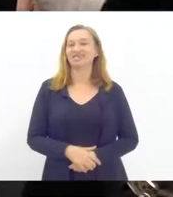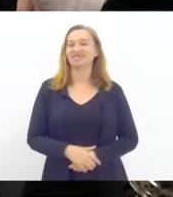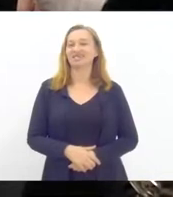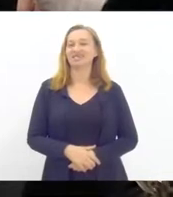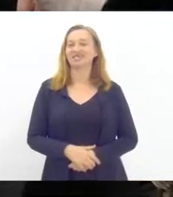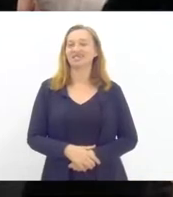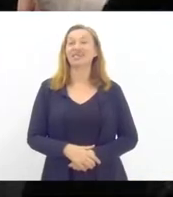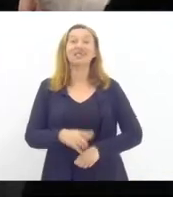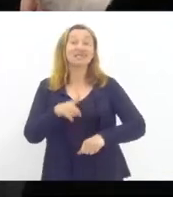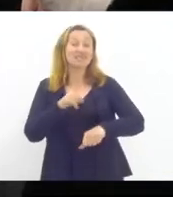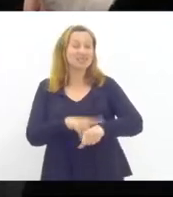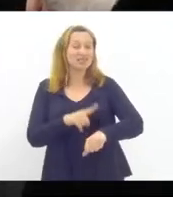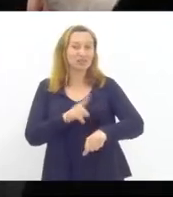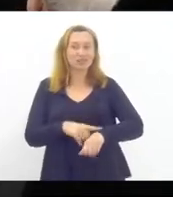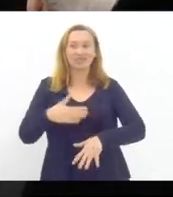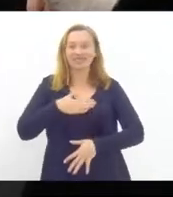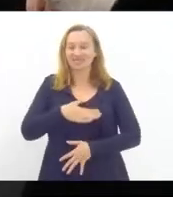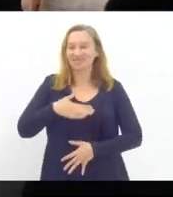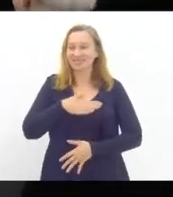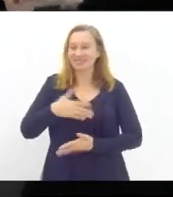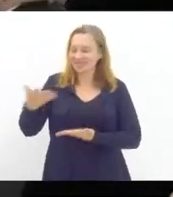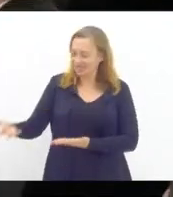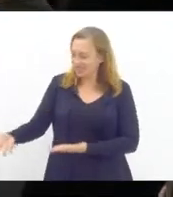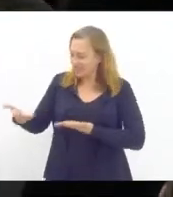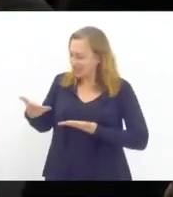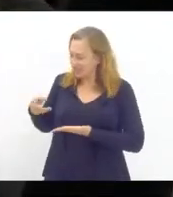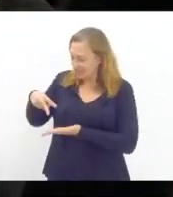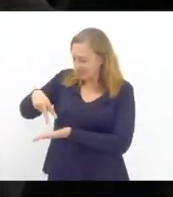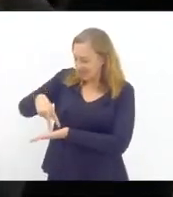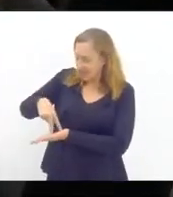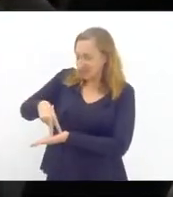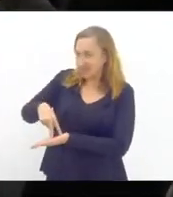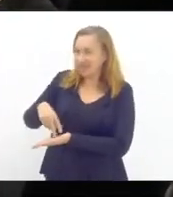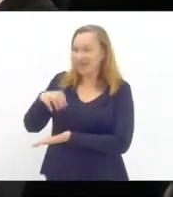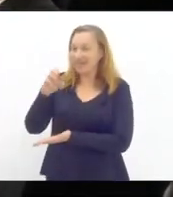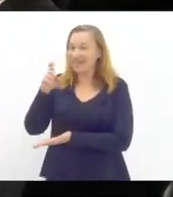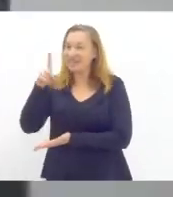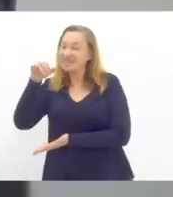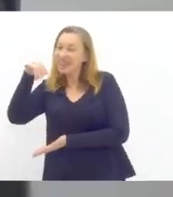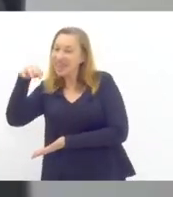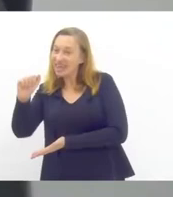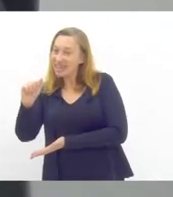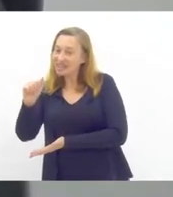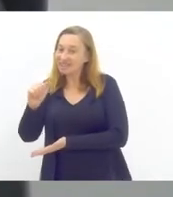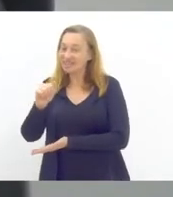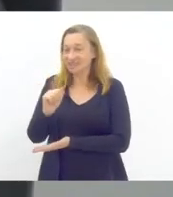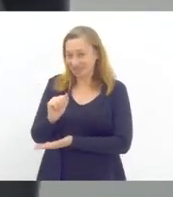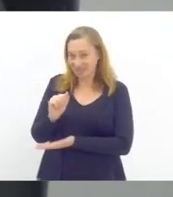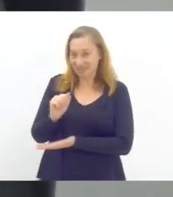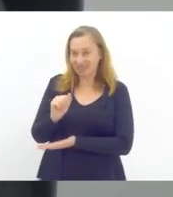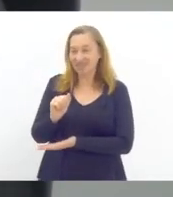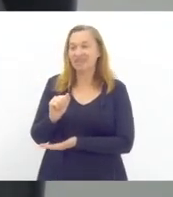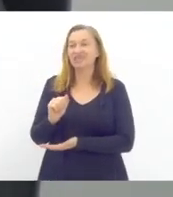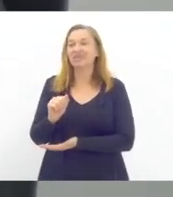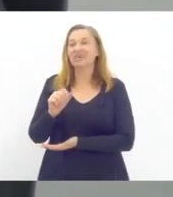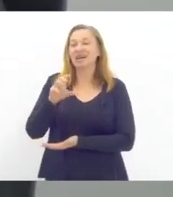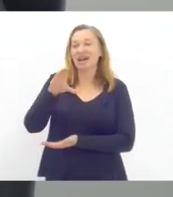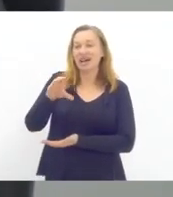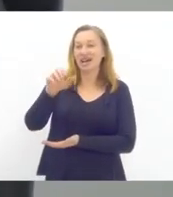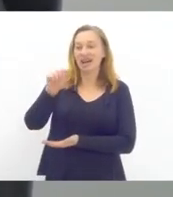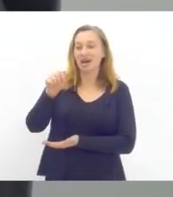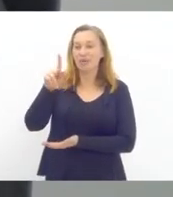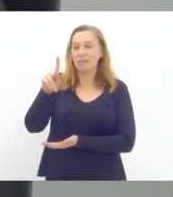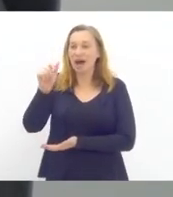nesse momento gostaria de convidar para estar conosco a senhora Edinéia Jesus pigs o senhor tá mal